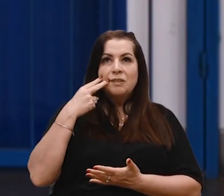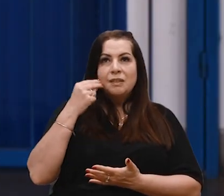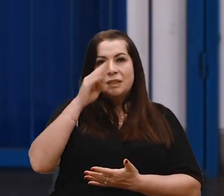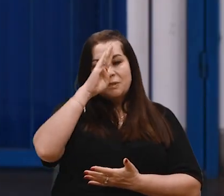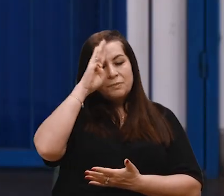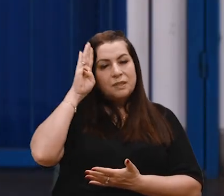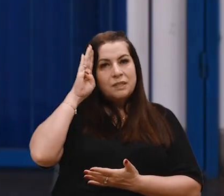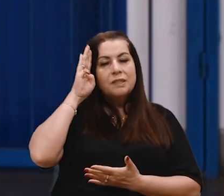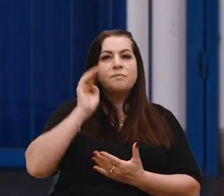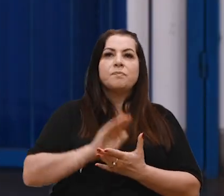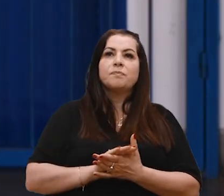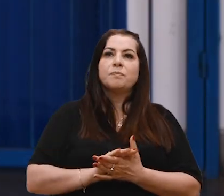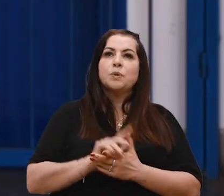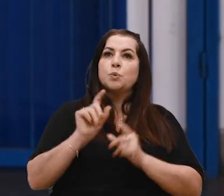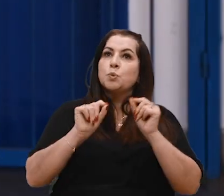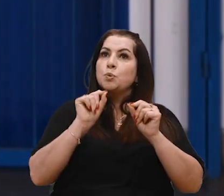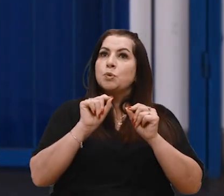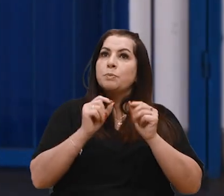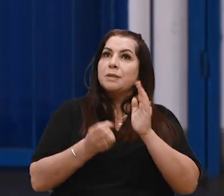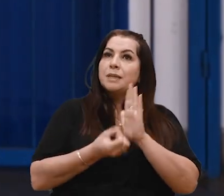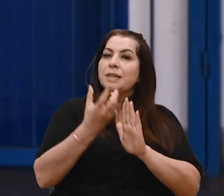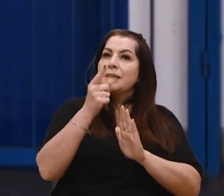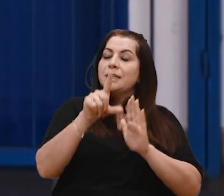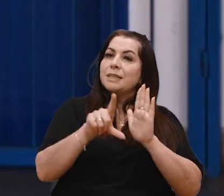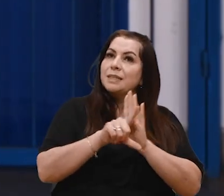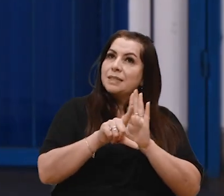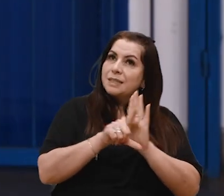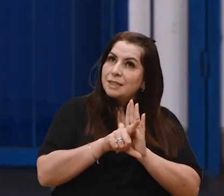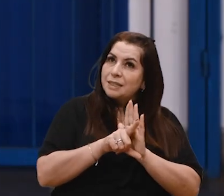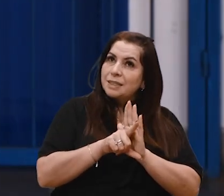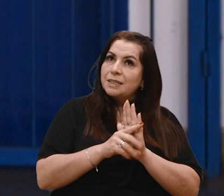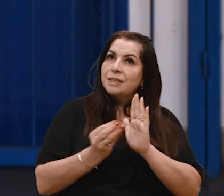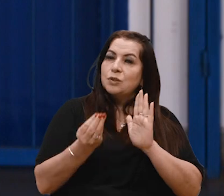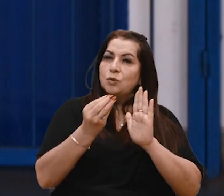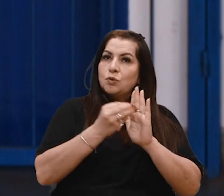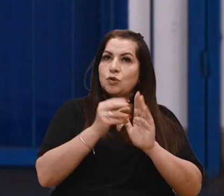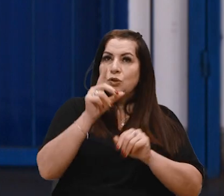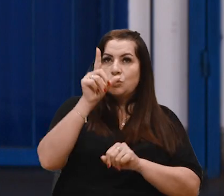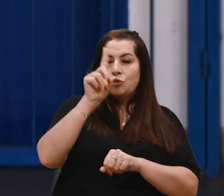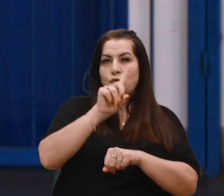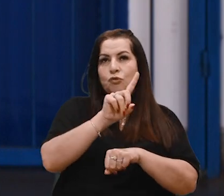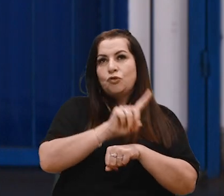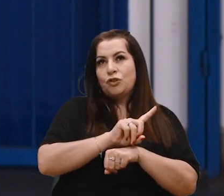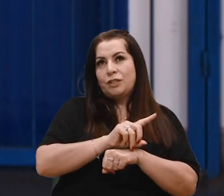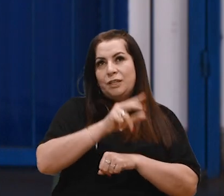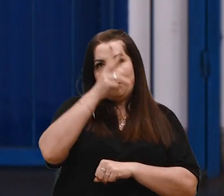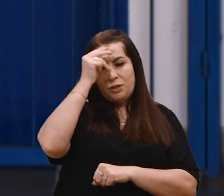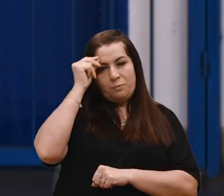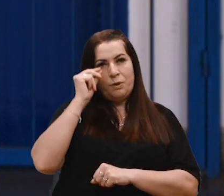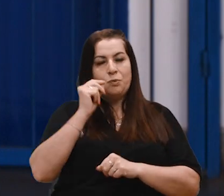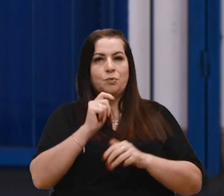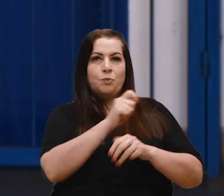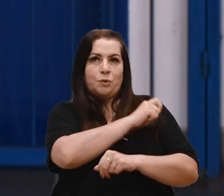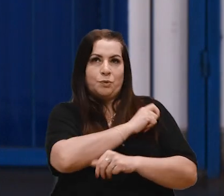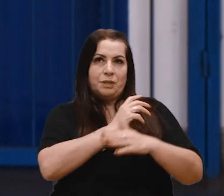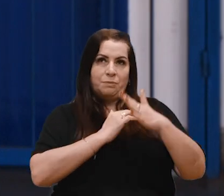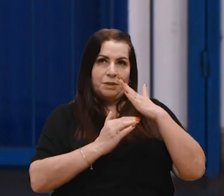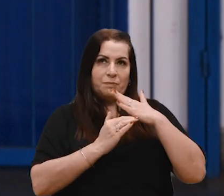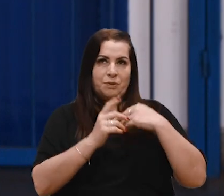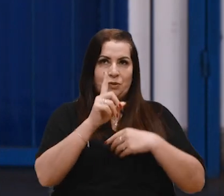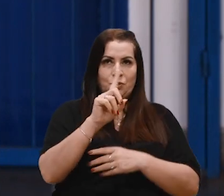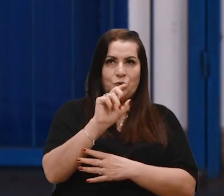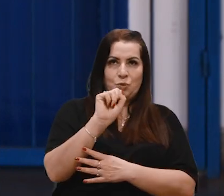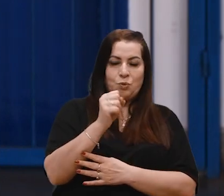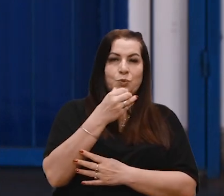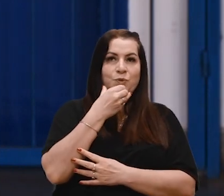o vereador Adriano Bressan sobre a criação dessa lei que instituiu o Dia Municipal do Estudante